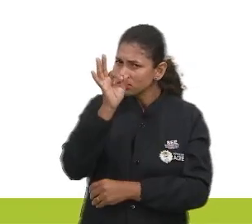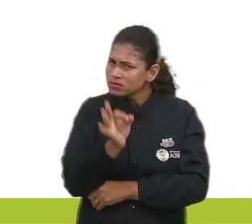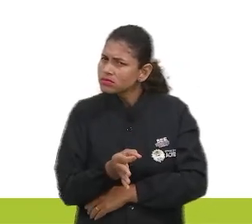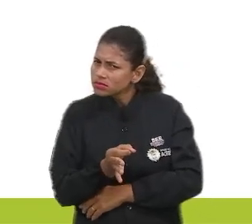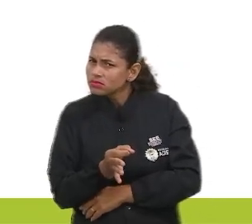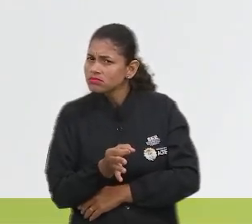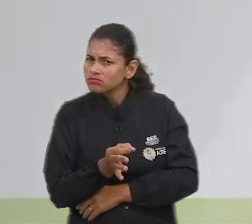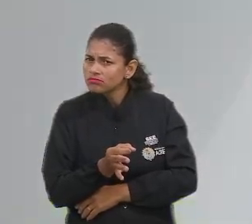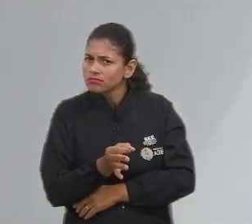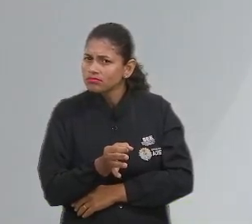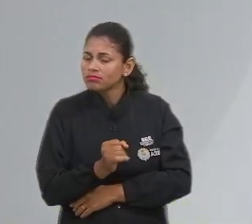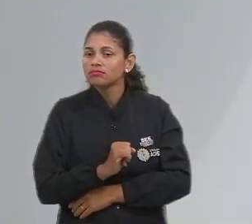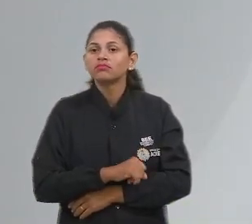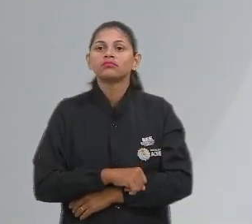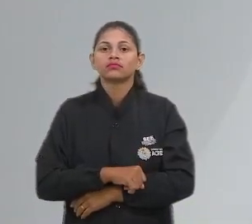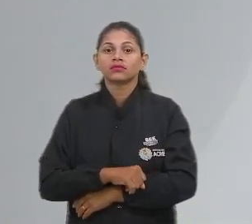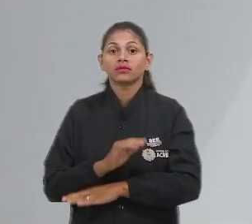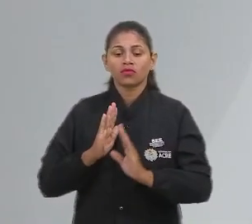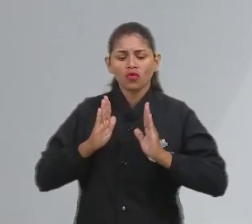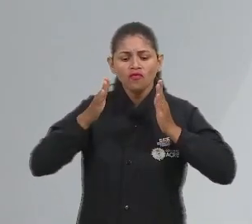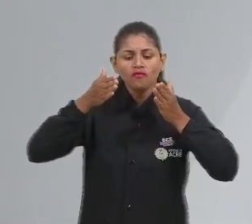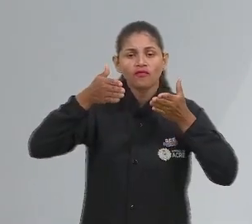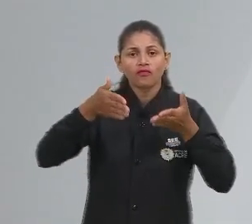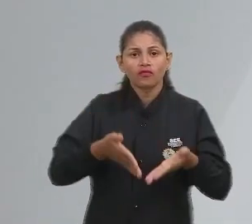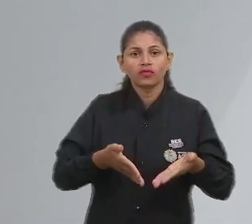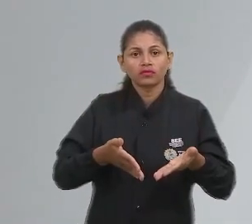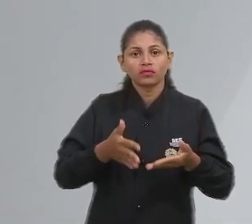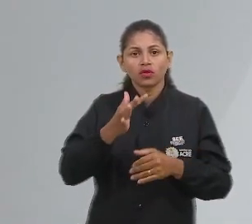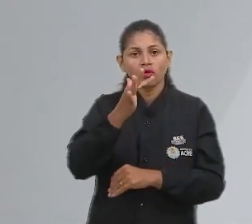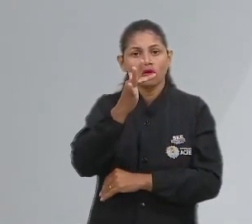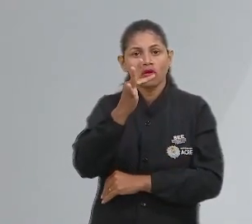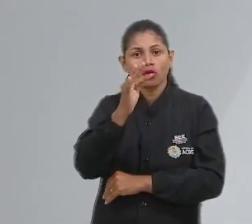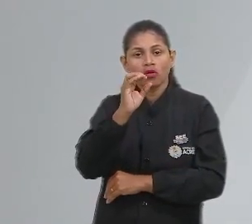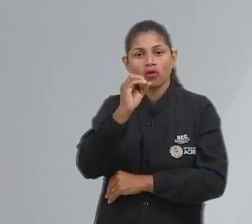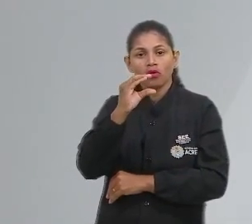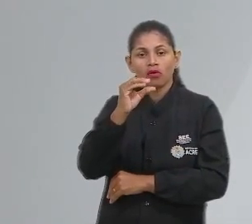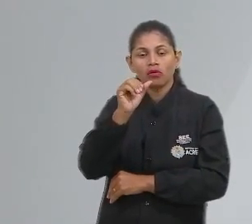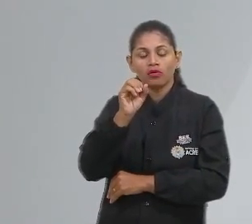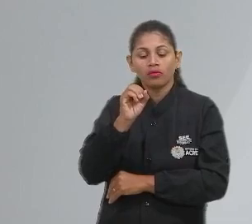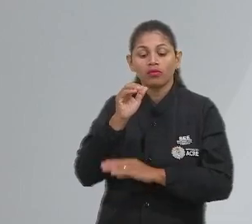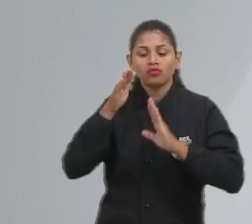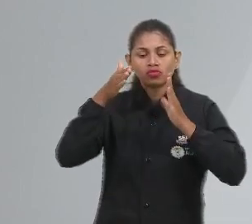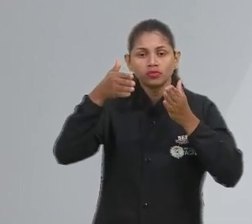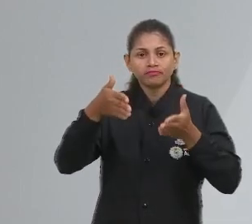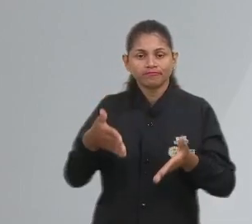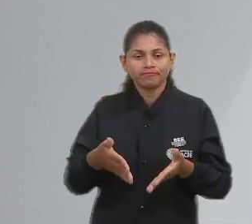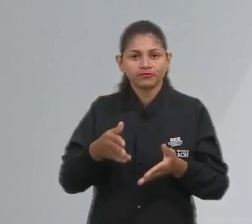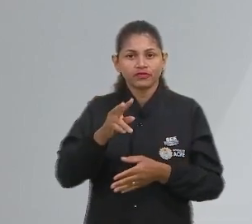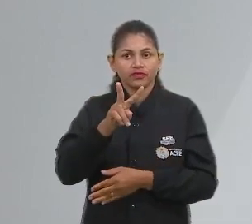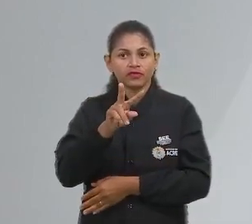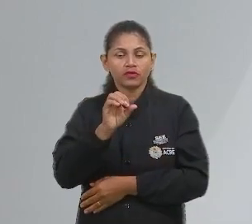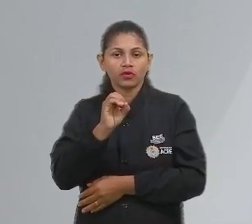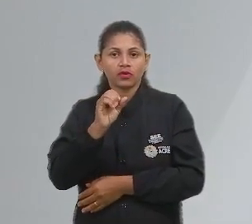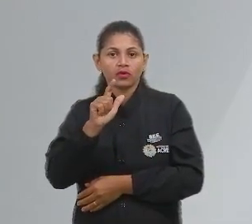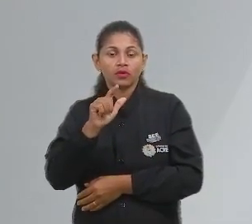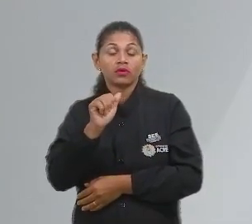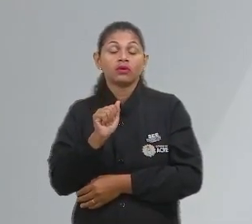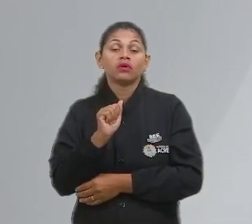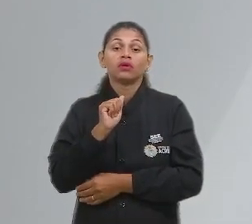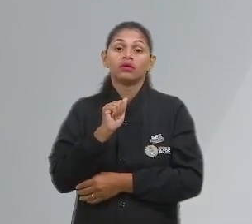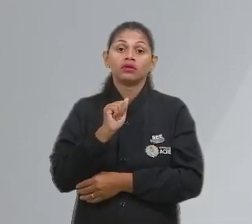O foco, gente, Viola Spoller foi, né, a criadora desses jogos teatrais, né, e